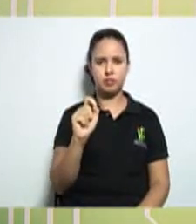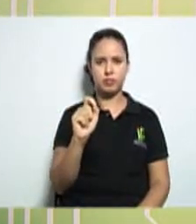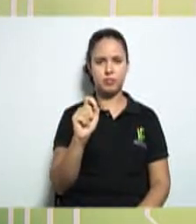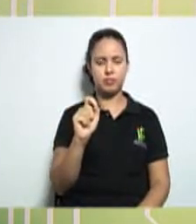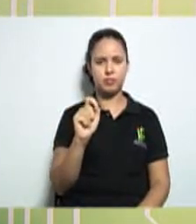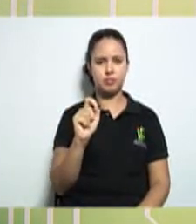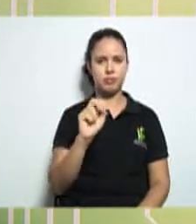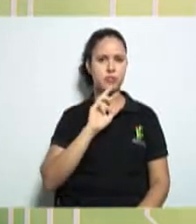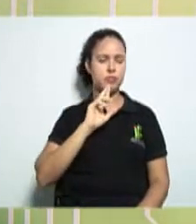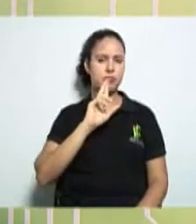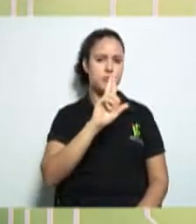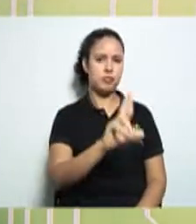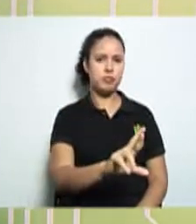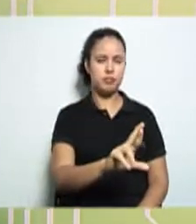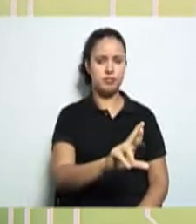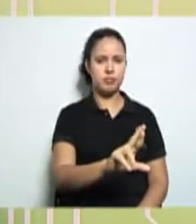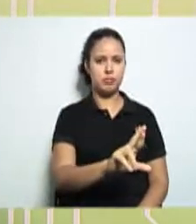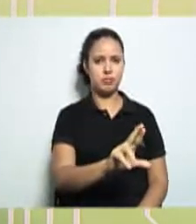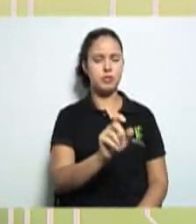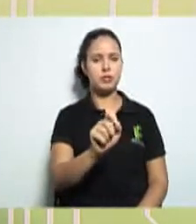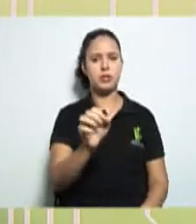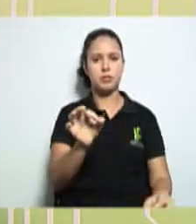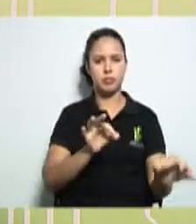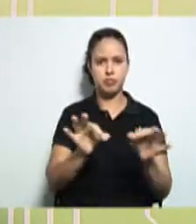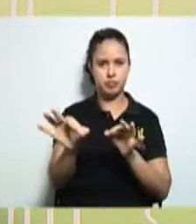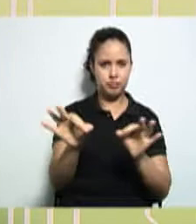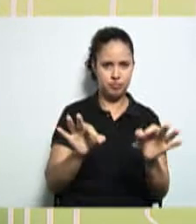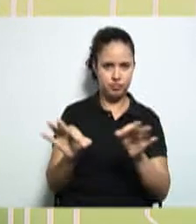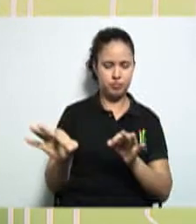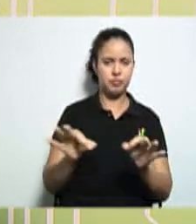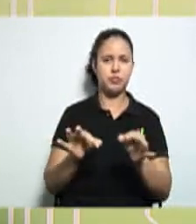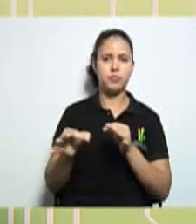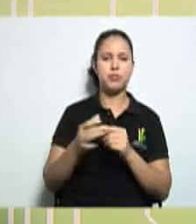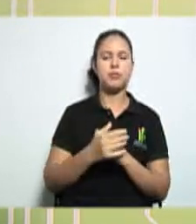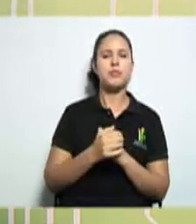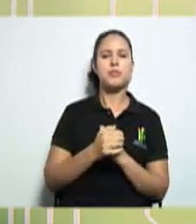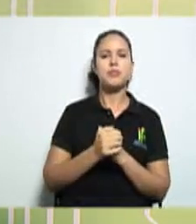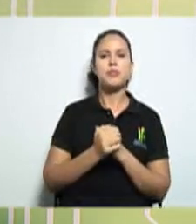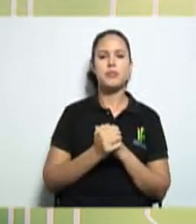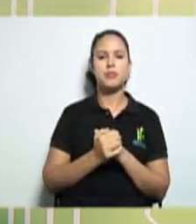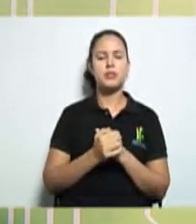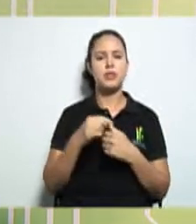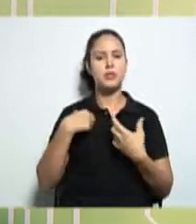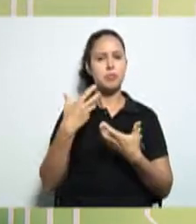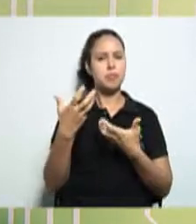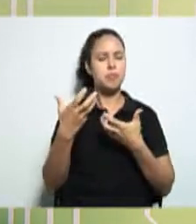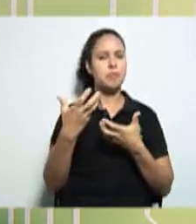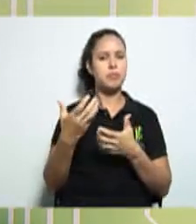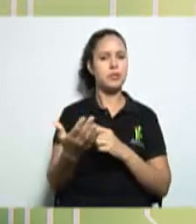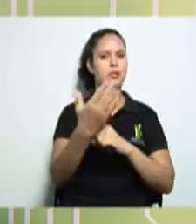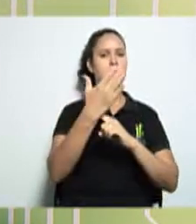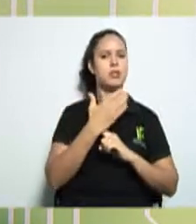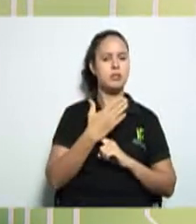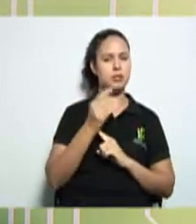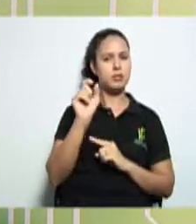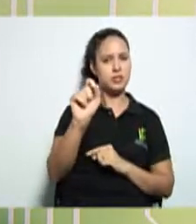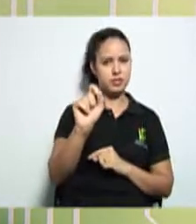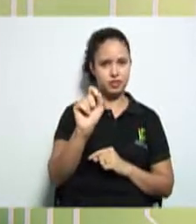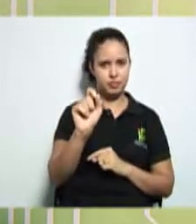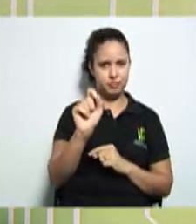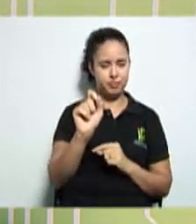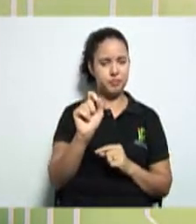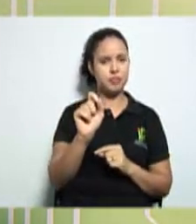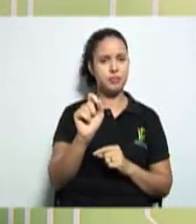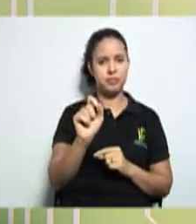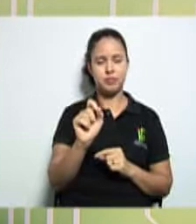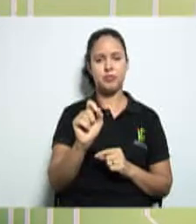colocar nessa resposta, acerca do planejamento. E aí eu quero a ajuda de vocês aí em relação a isso.